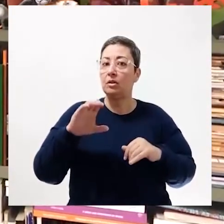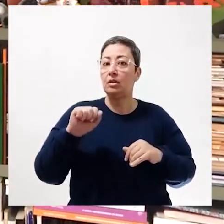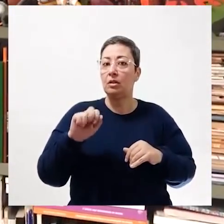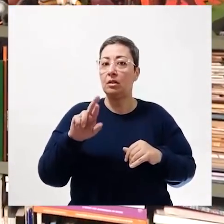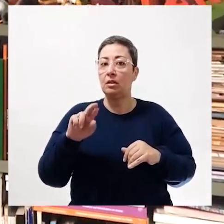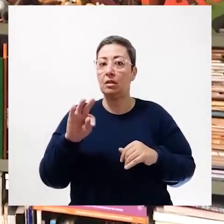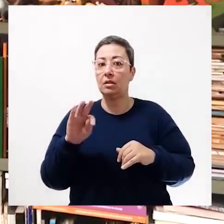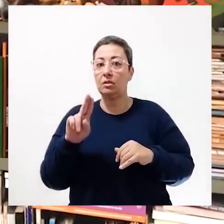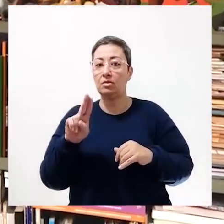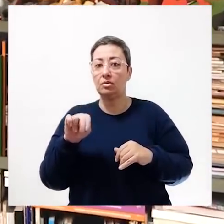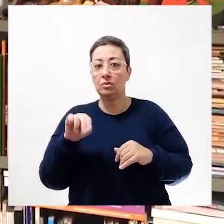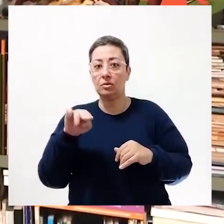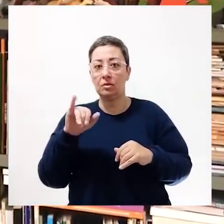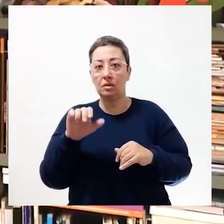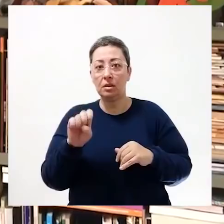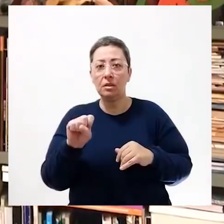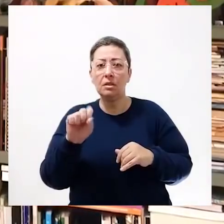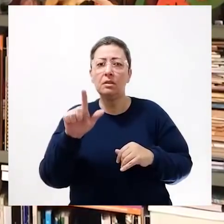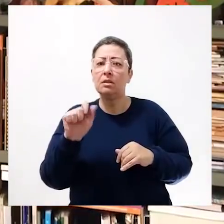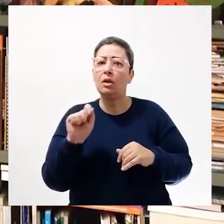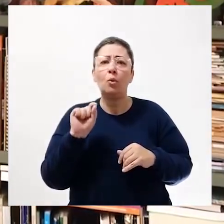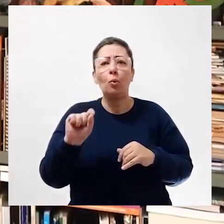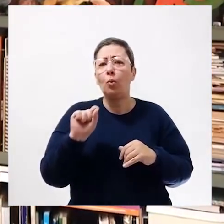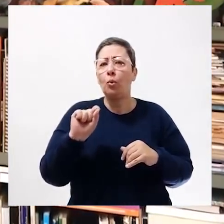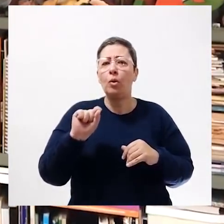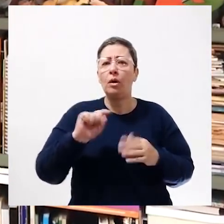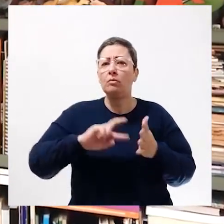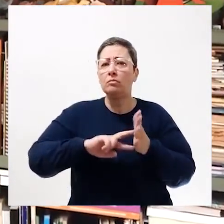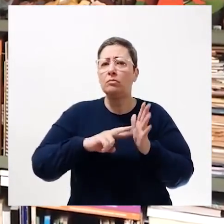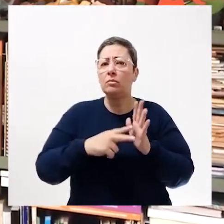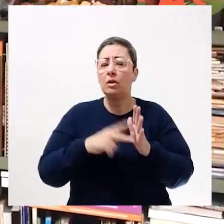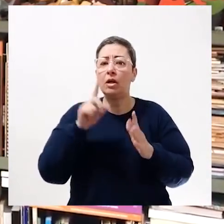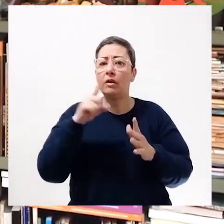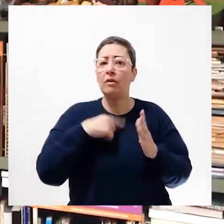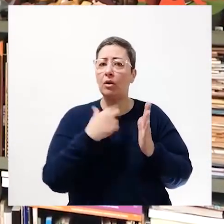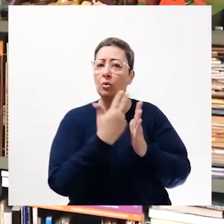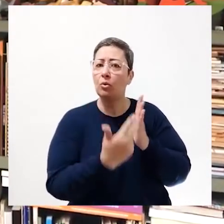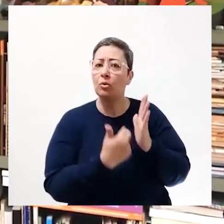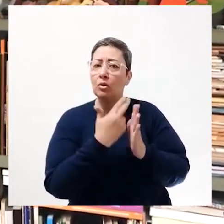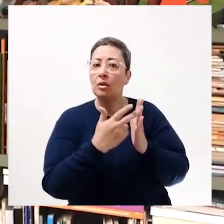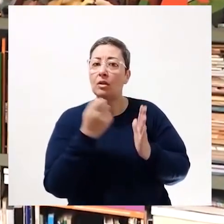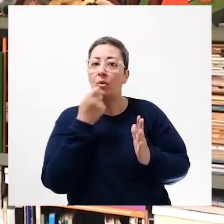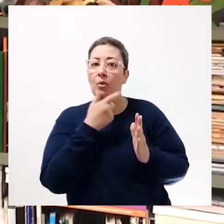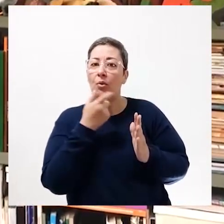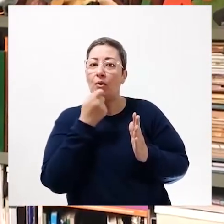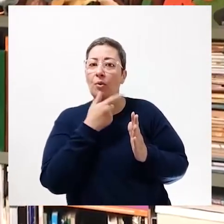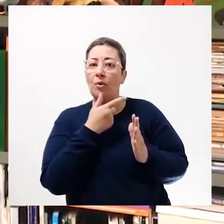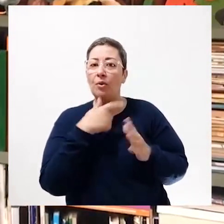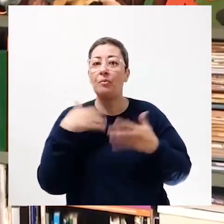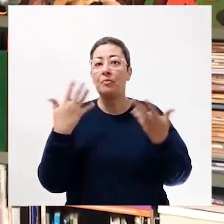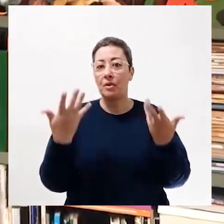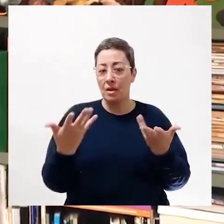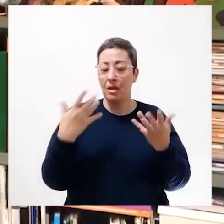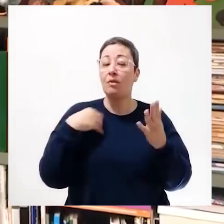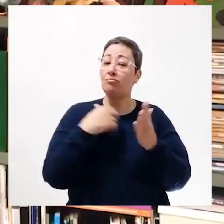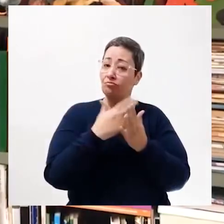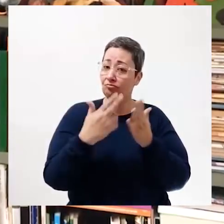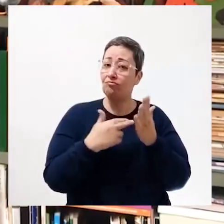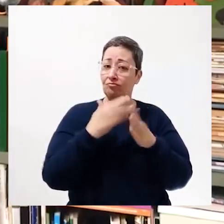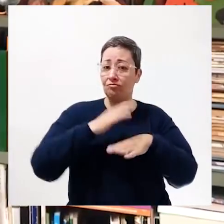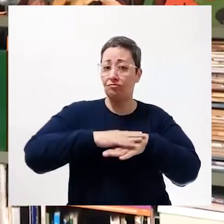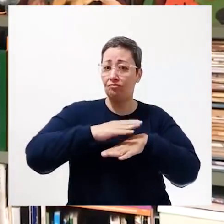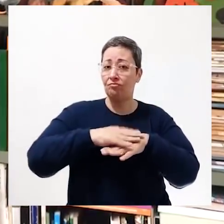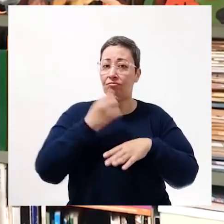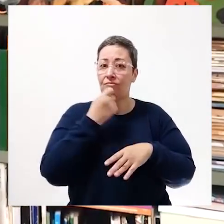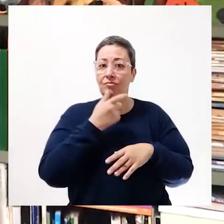né? E qual é o trabalho do cartunista? O cartunista ele faz o desenho de humor, né? E eu faço o desenho